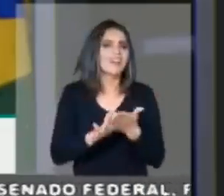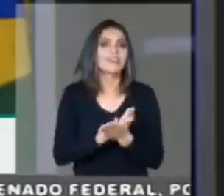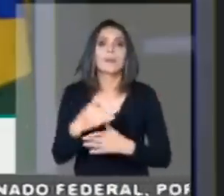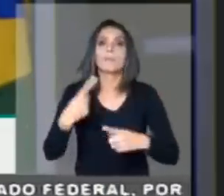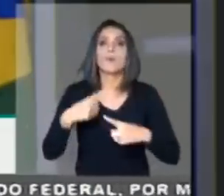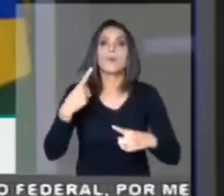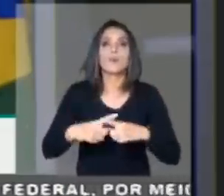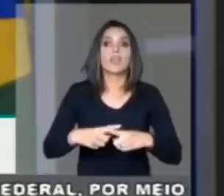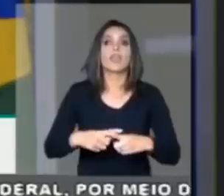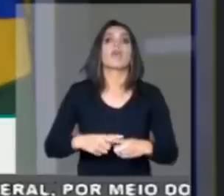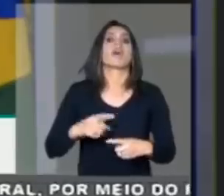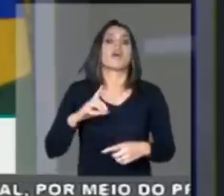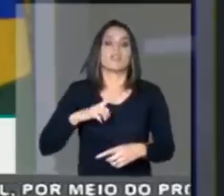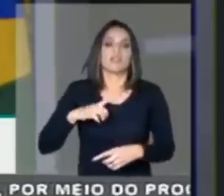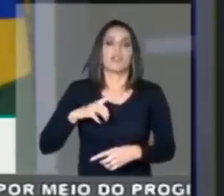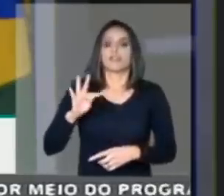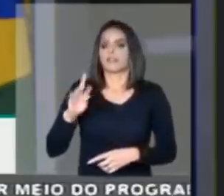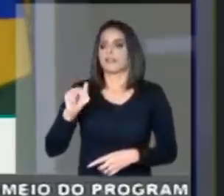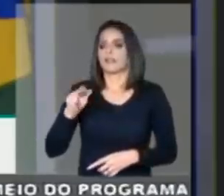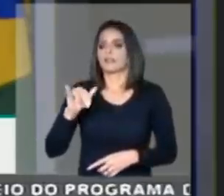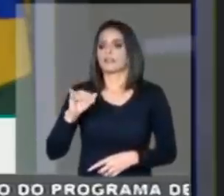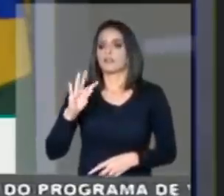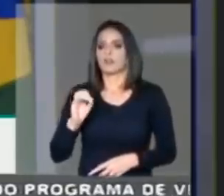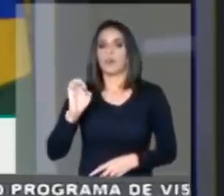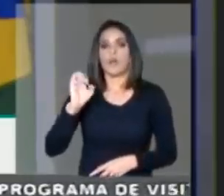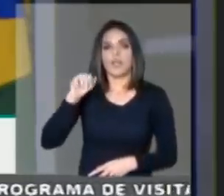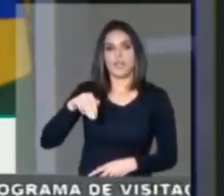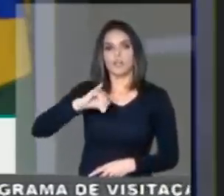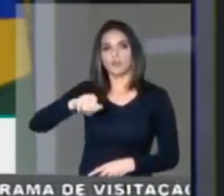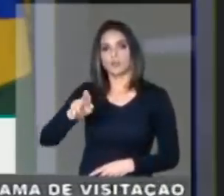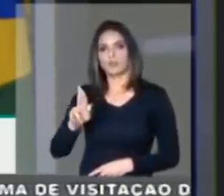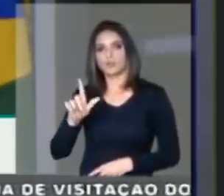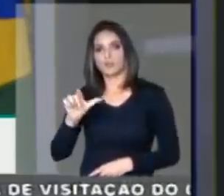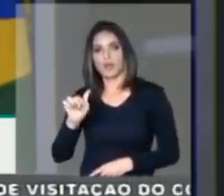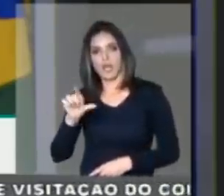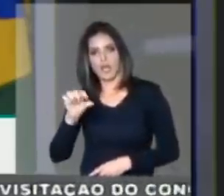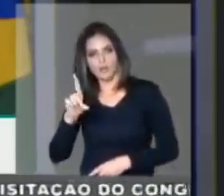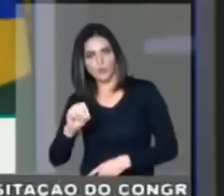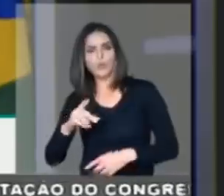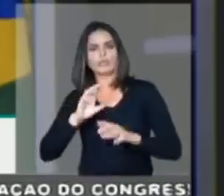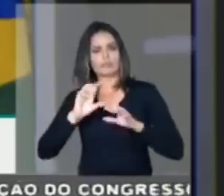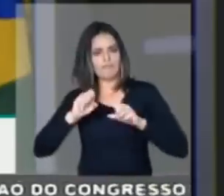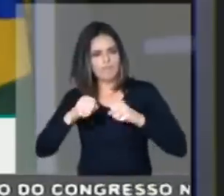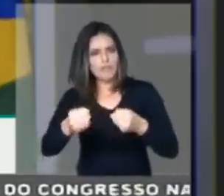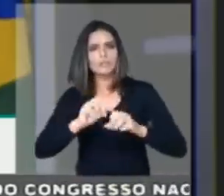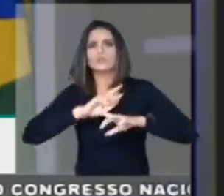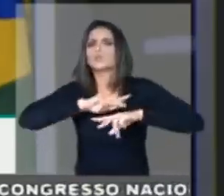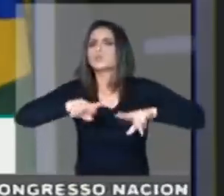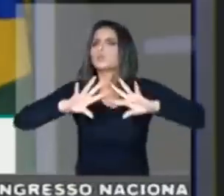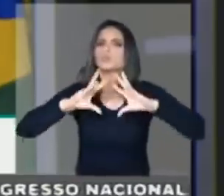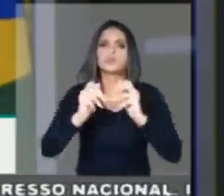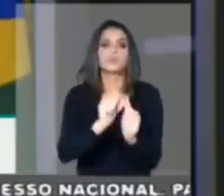o duplo grau de jurisdição, o trânsito em julgado, tudo, a ampla defesa, o devido processo legal, tudo já está garantido pelo